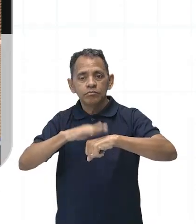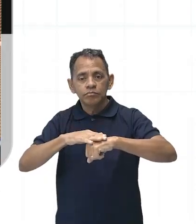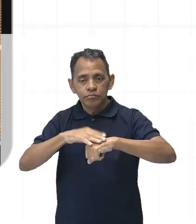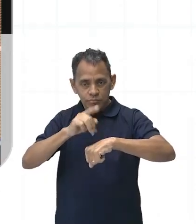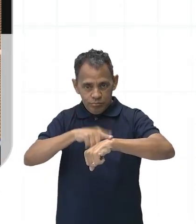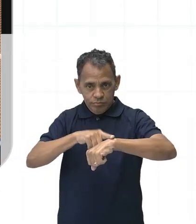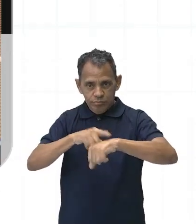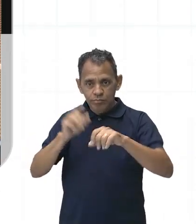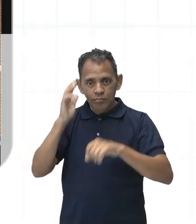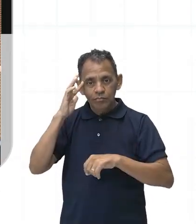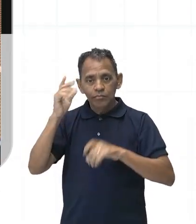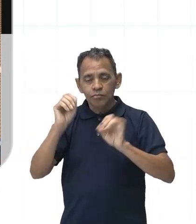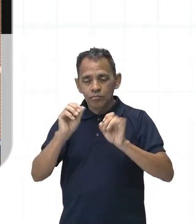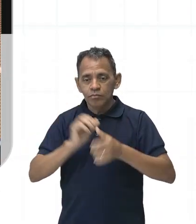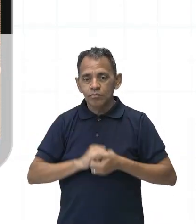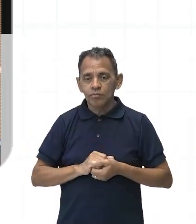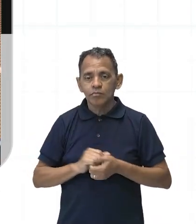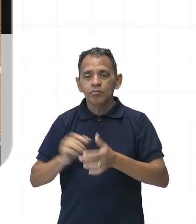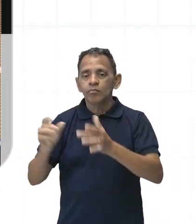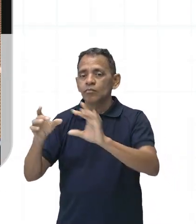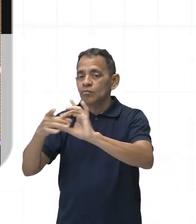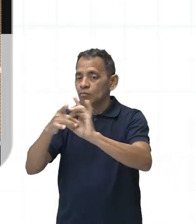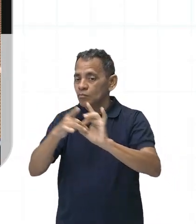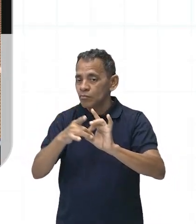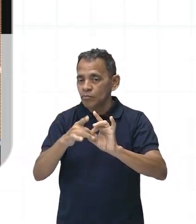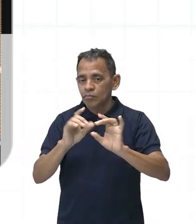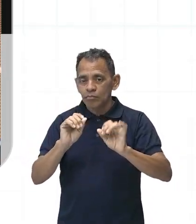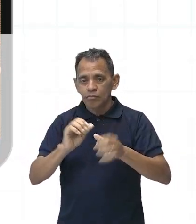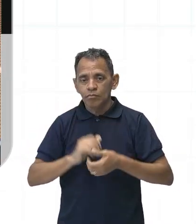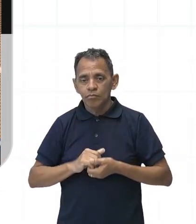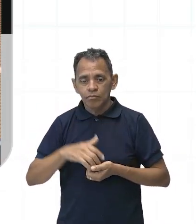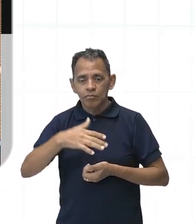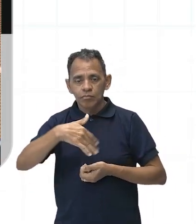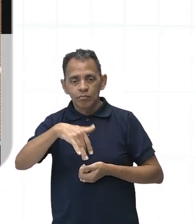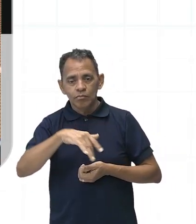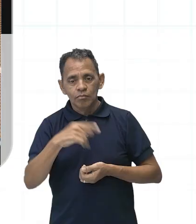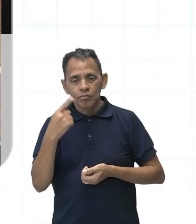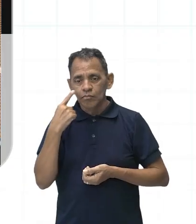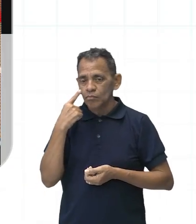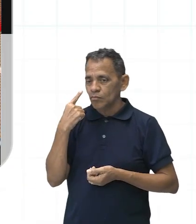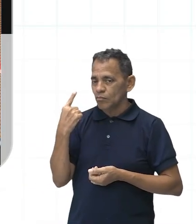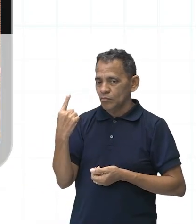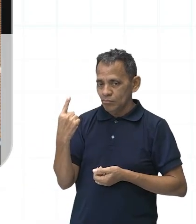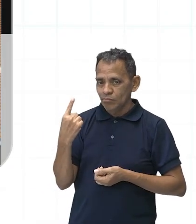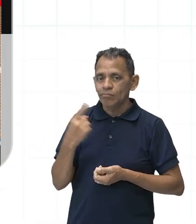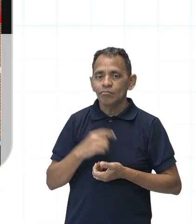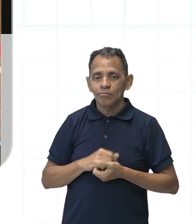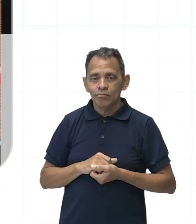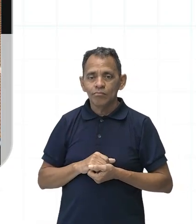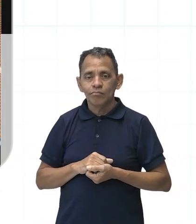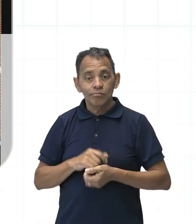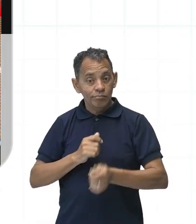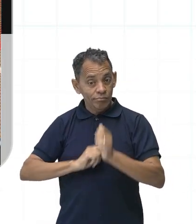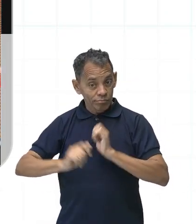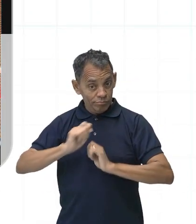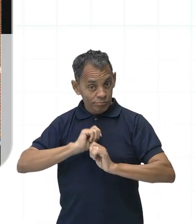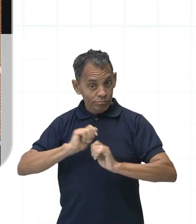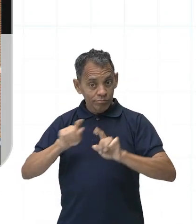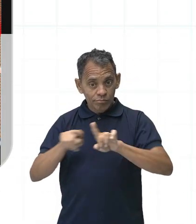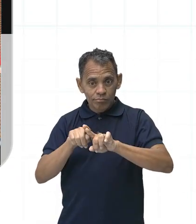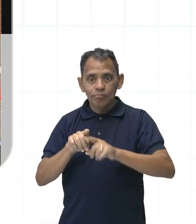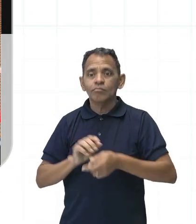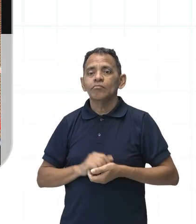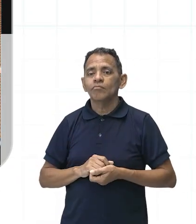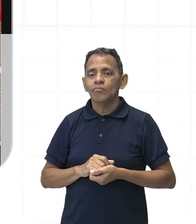estar ocorrendo? Uma conexão, tá, com a parte que a gente observa da parte administrativa, que ele sabe